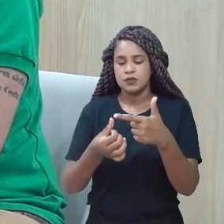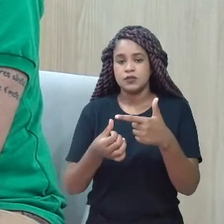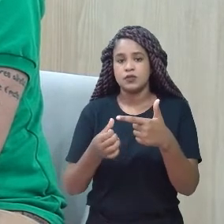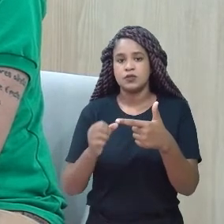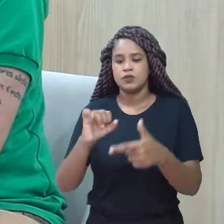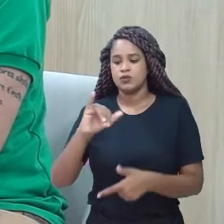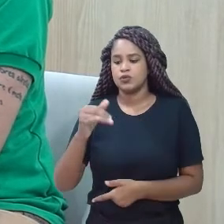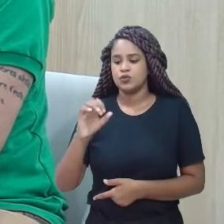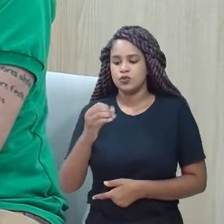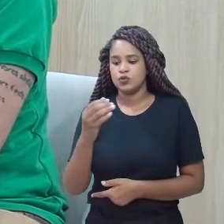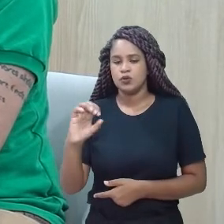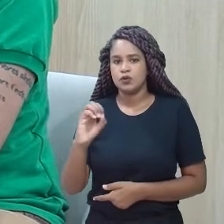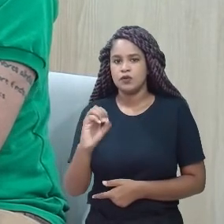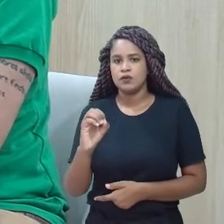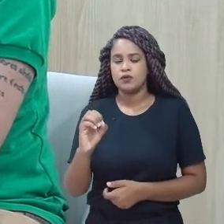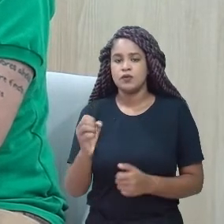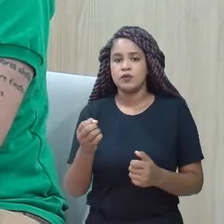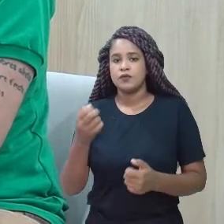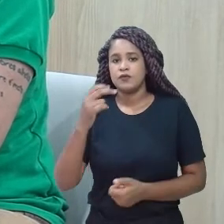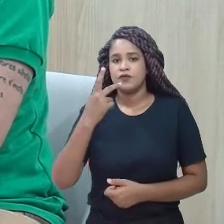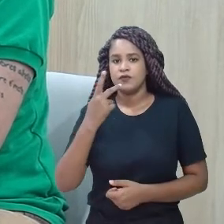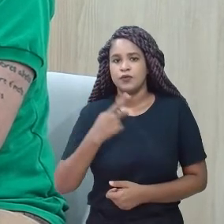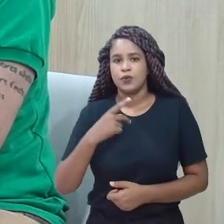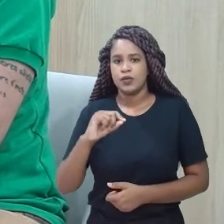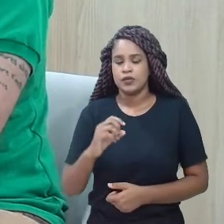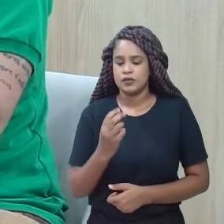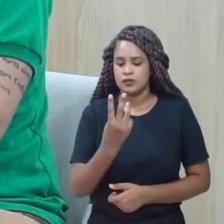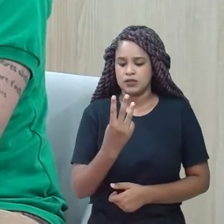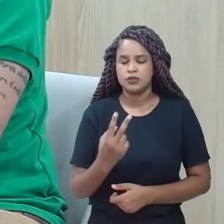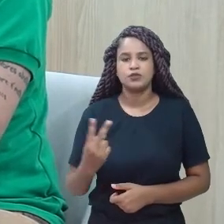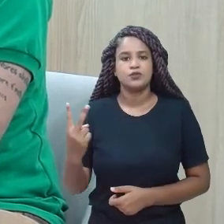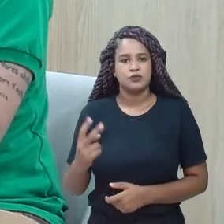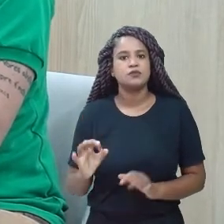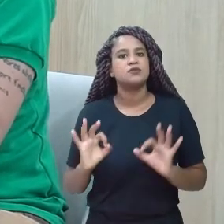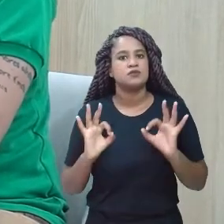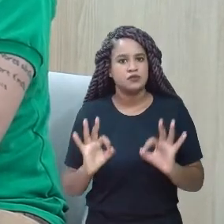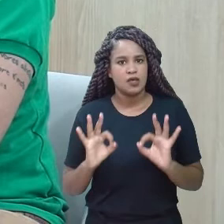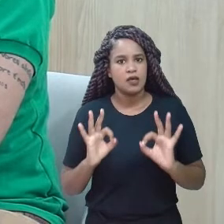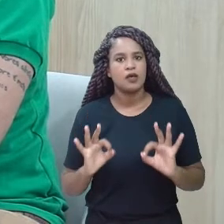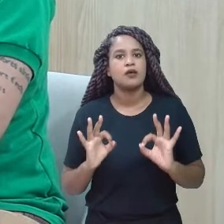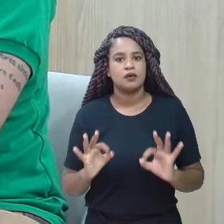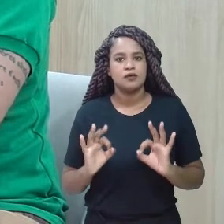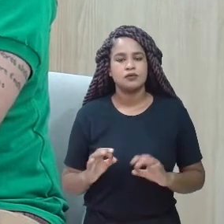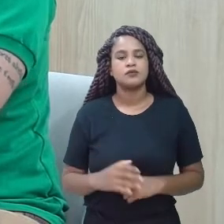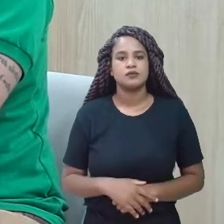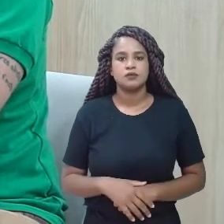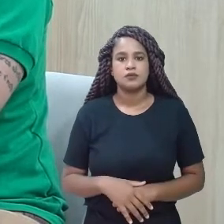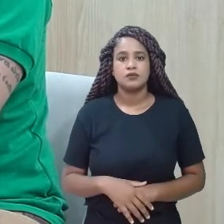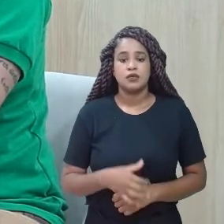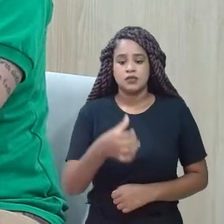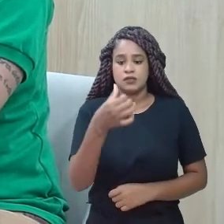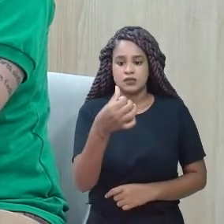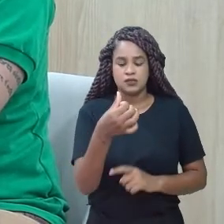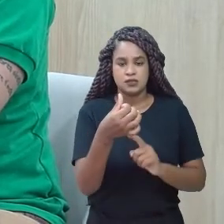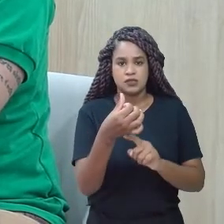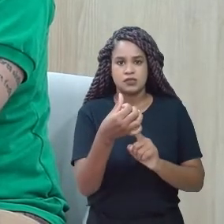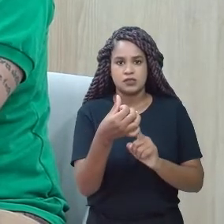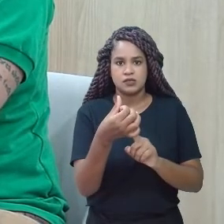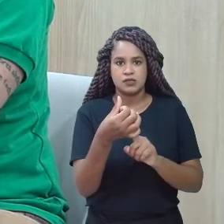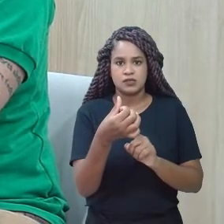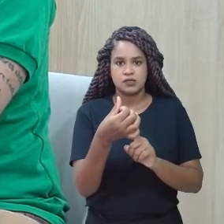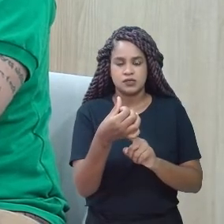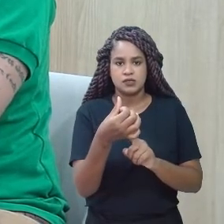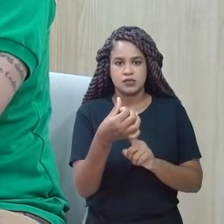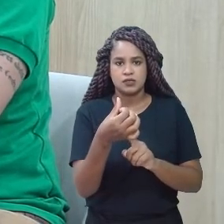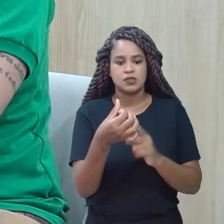colocou aqui, Briane, que é o 3 e o 2. Tá certo, tá bom? Então, João, o 6, o